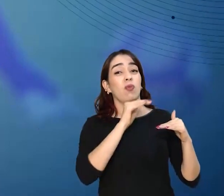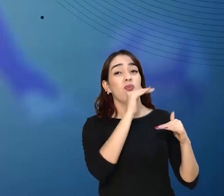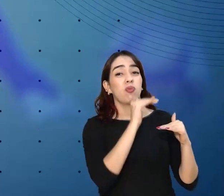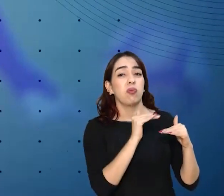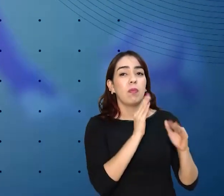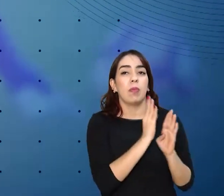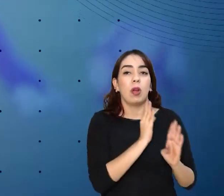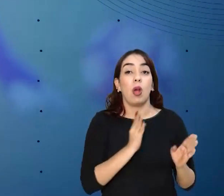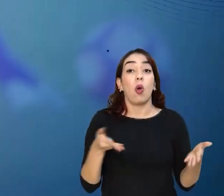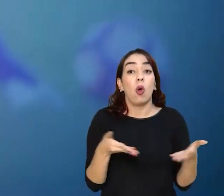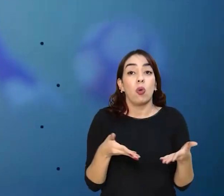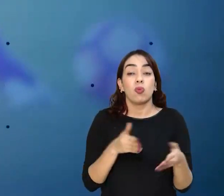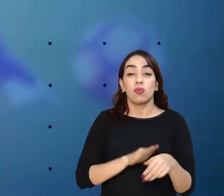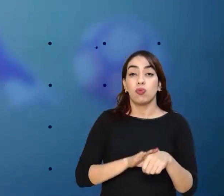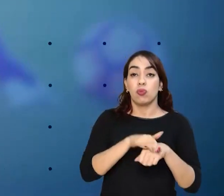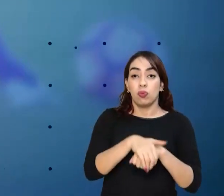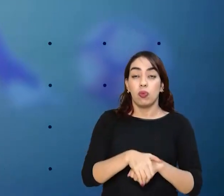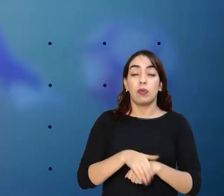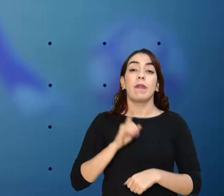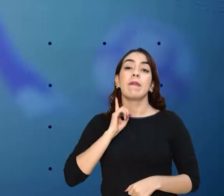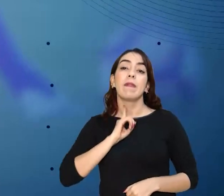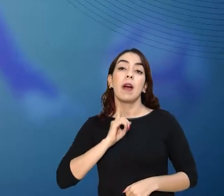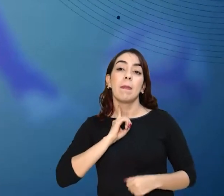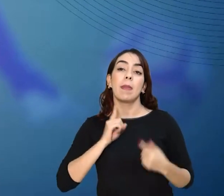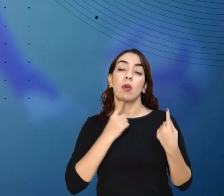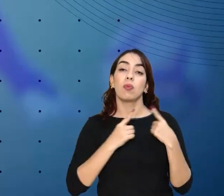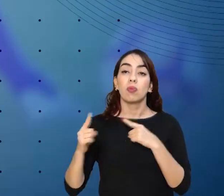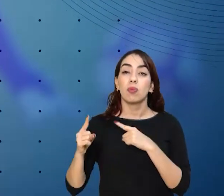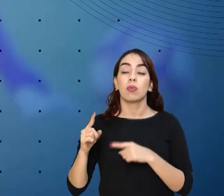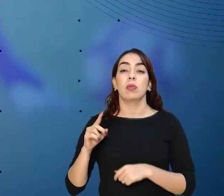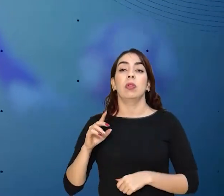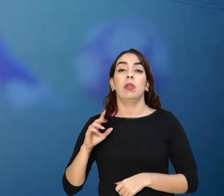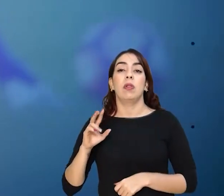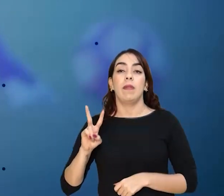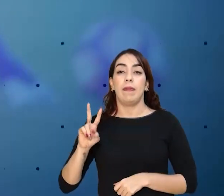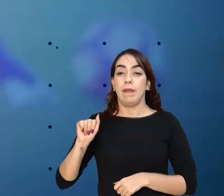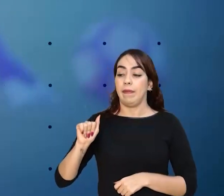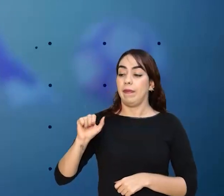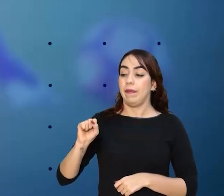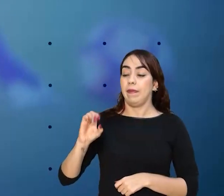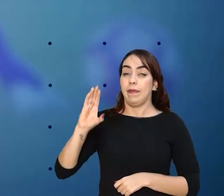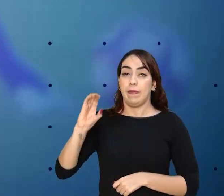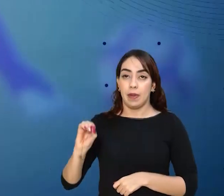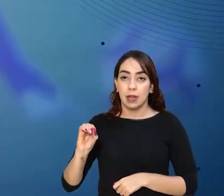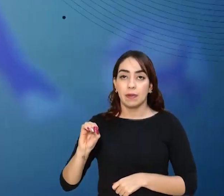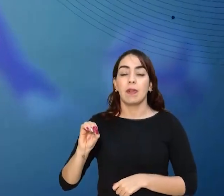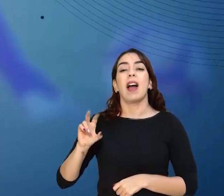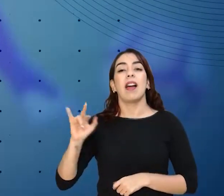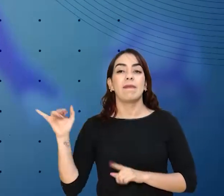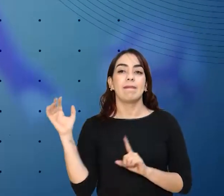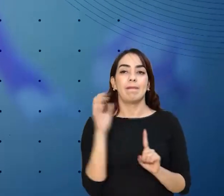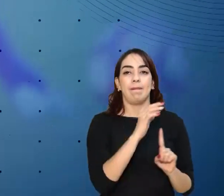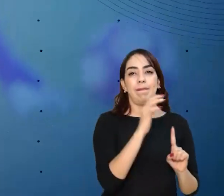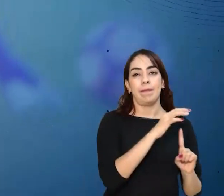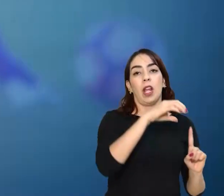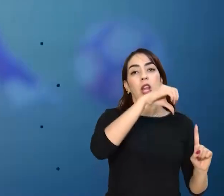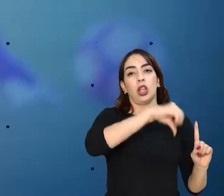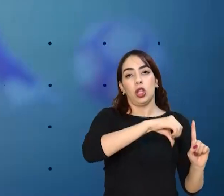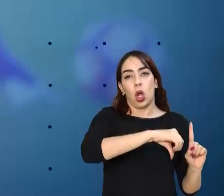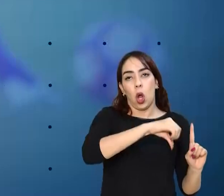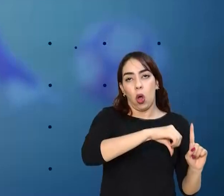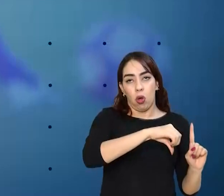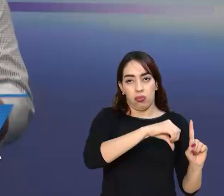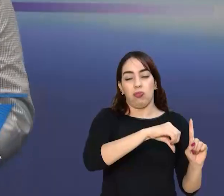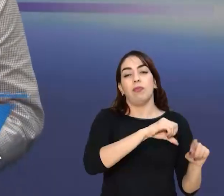já à noite, porque estão jogando agora Flamengo e Vasco. Se o Flamengo vencer o jogo ou empatar, passa o Fortaleza, que cairia para a nona posição,